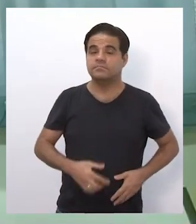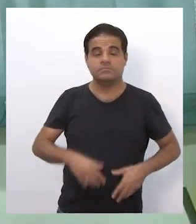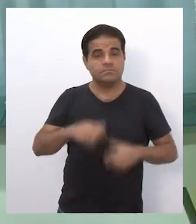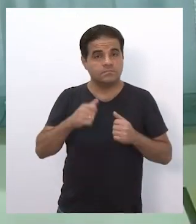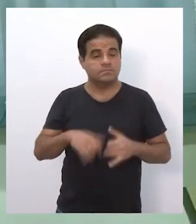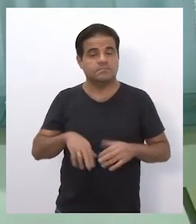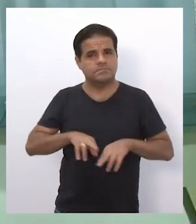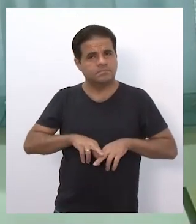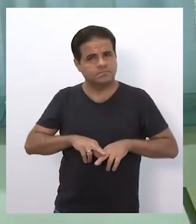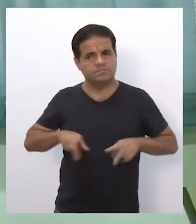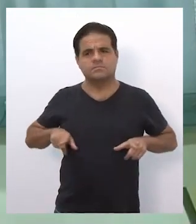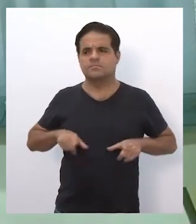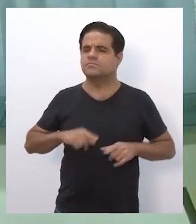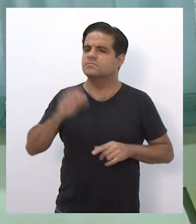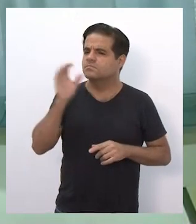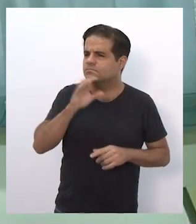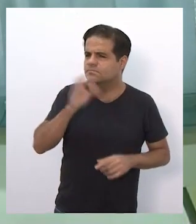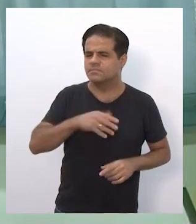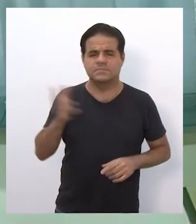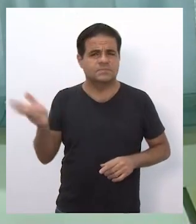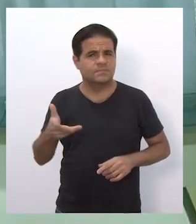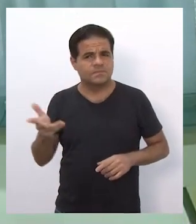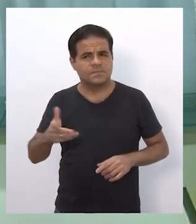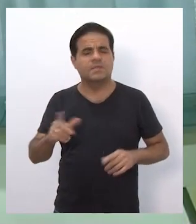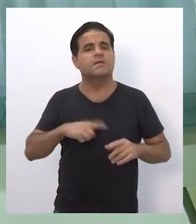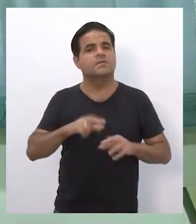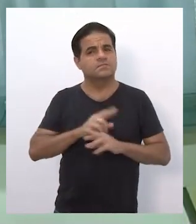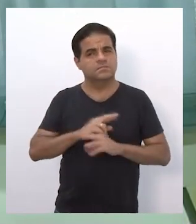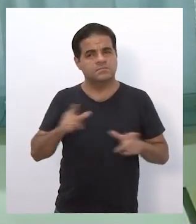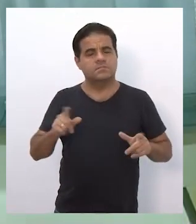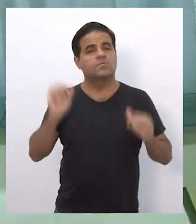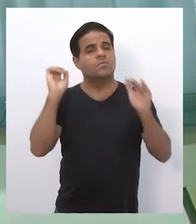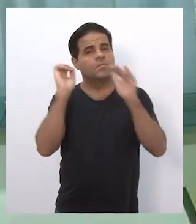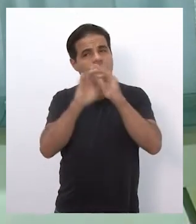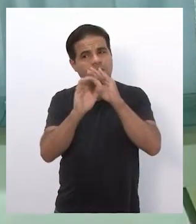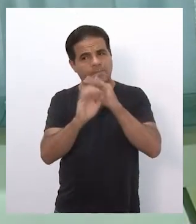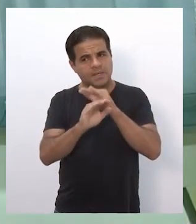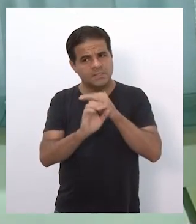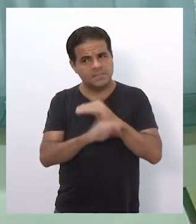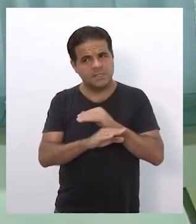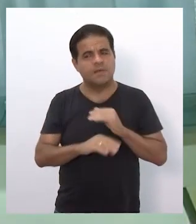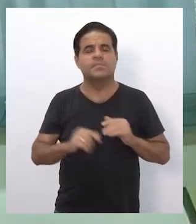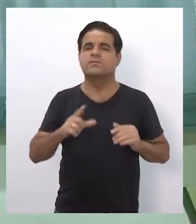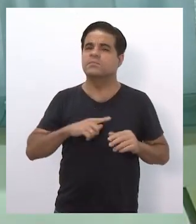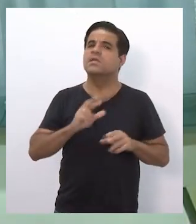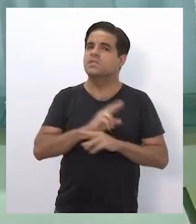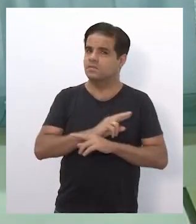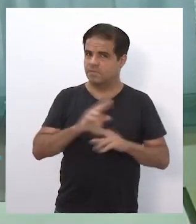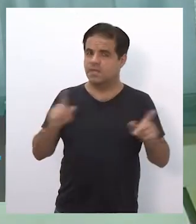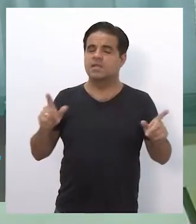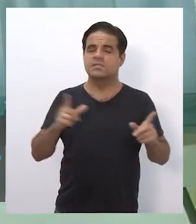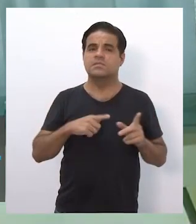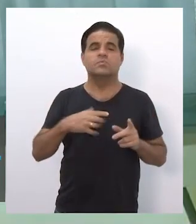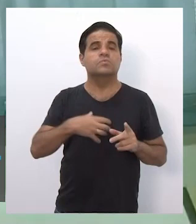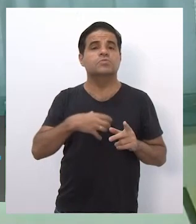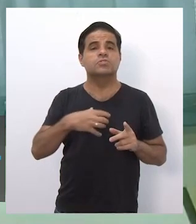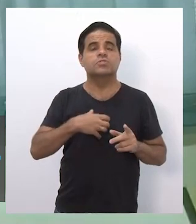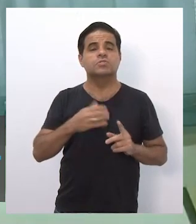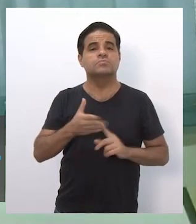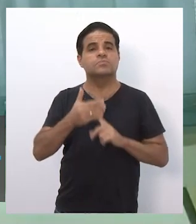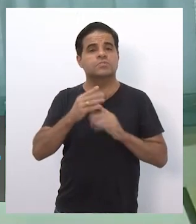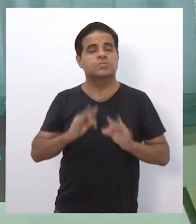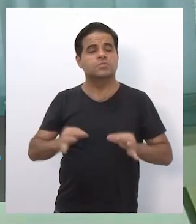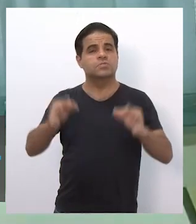tem diferença entre velocidades, ele tem diferença entre o armazenamento, né? Ele tem diferença no seu tipo de